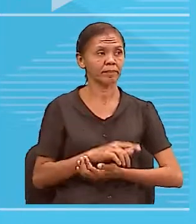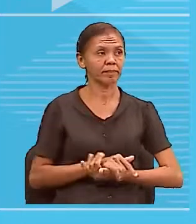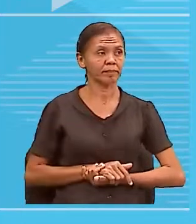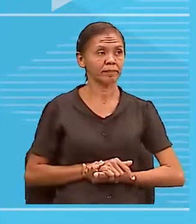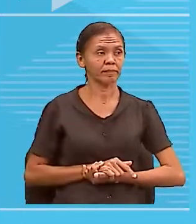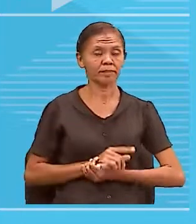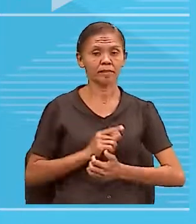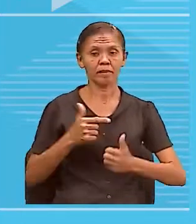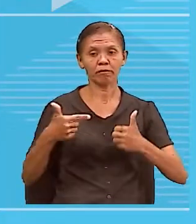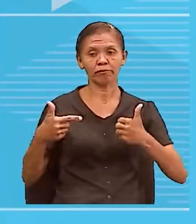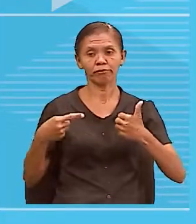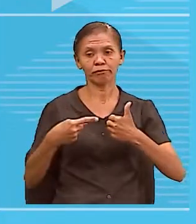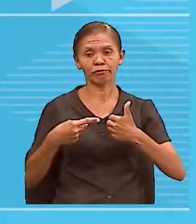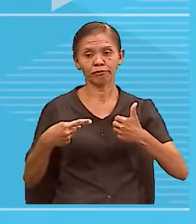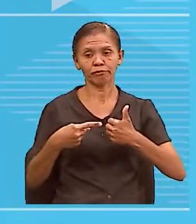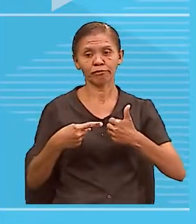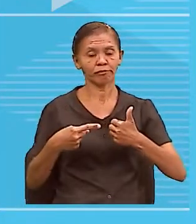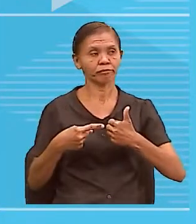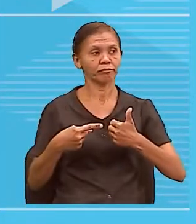se afirmativo